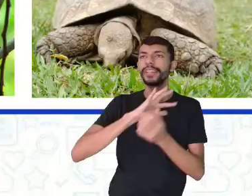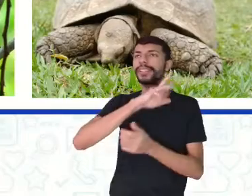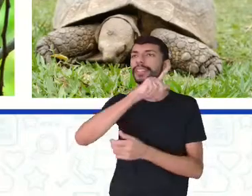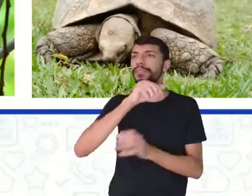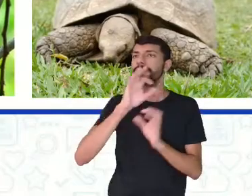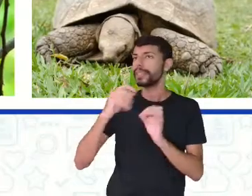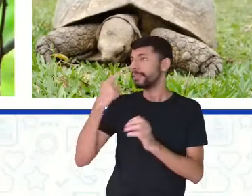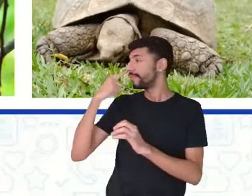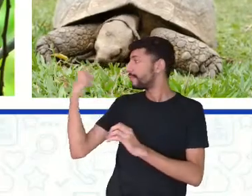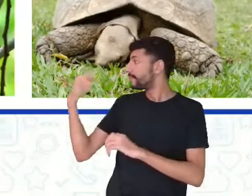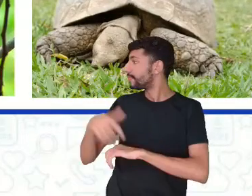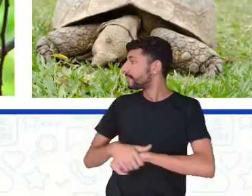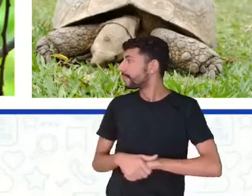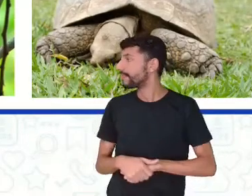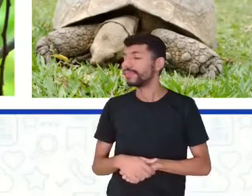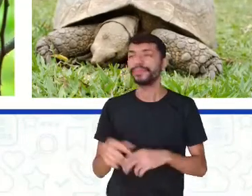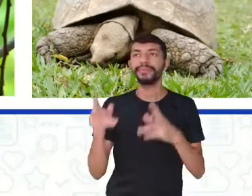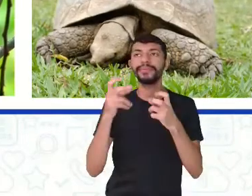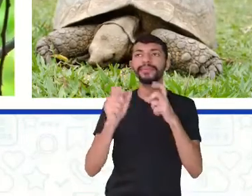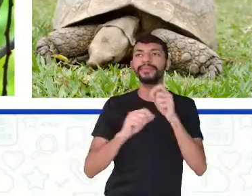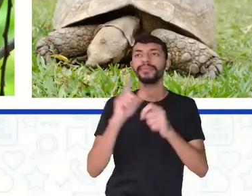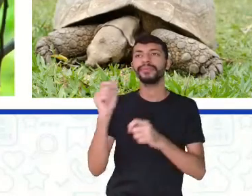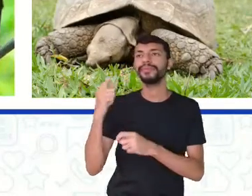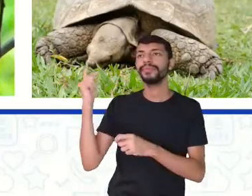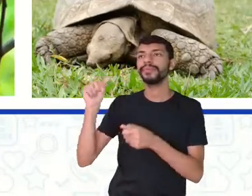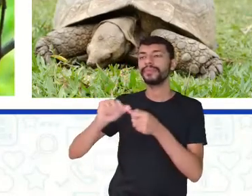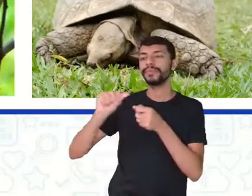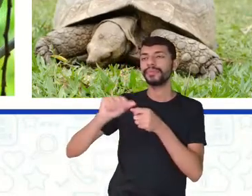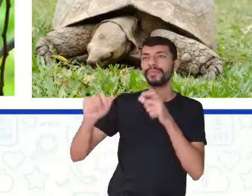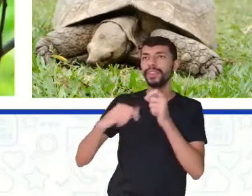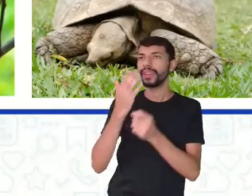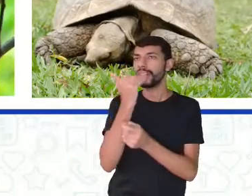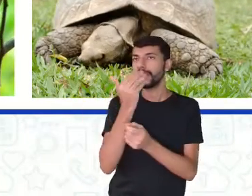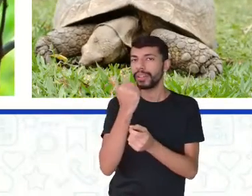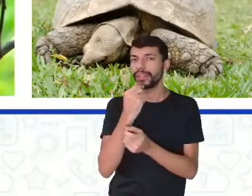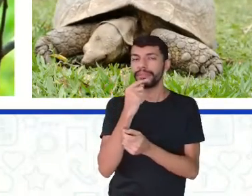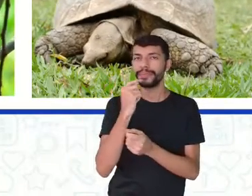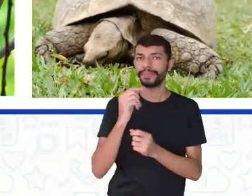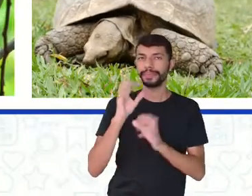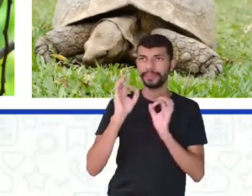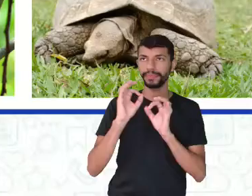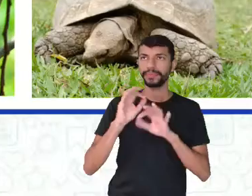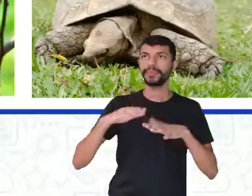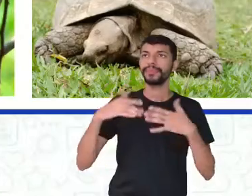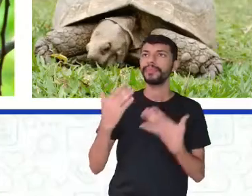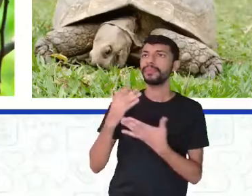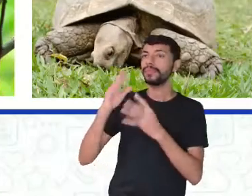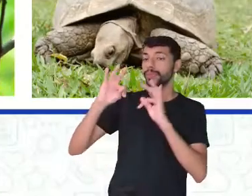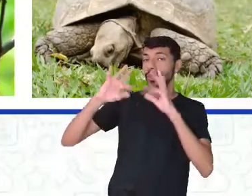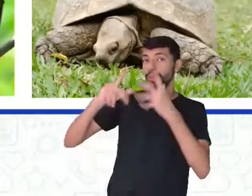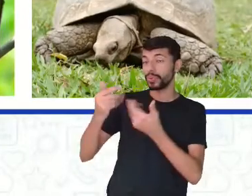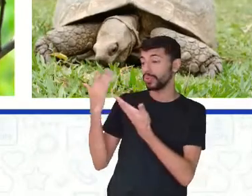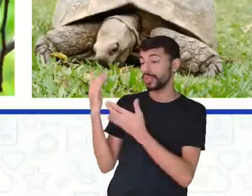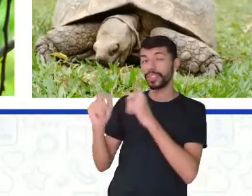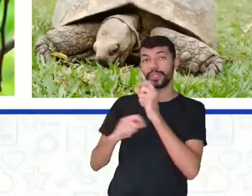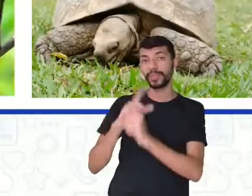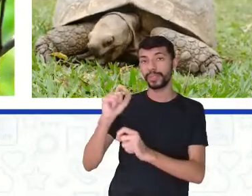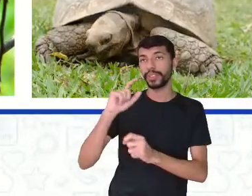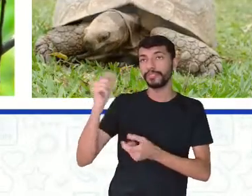né? Observem aí que eles estão realizando uma alimentação, né? E tudo isso aí